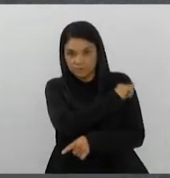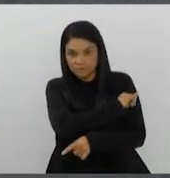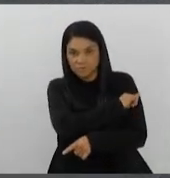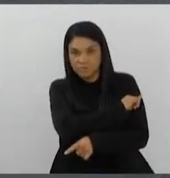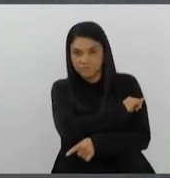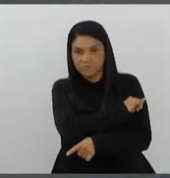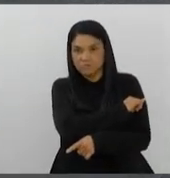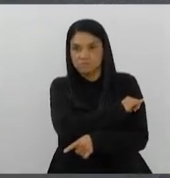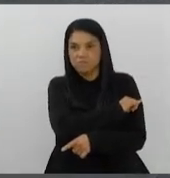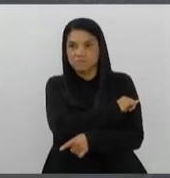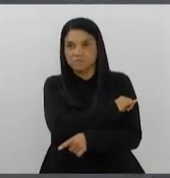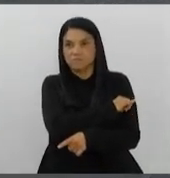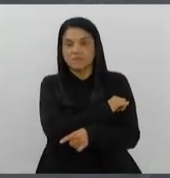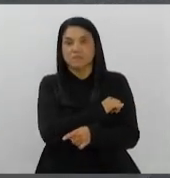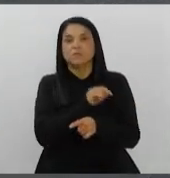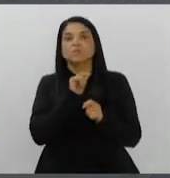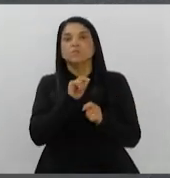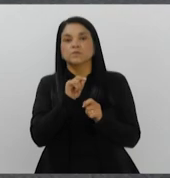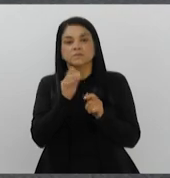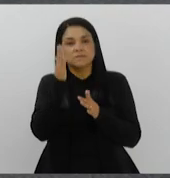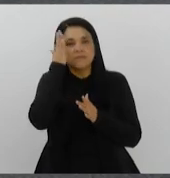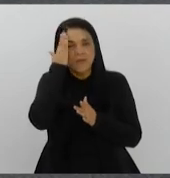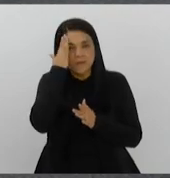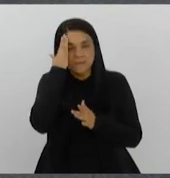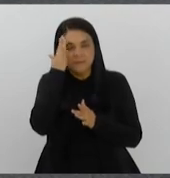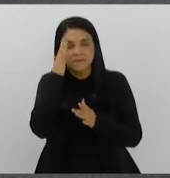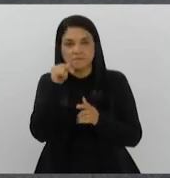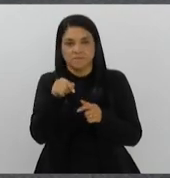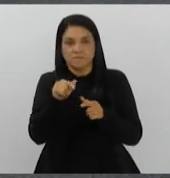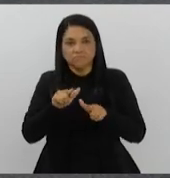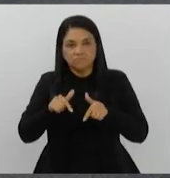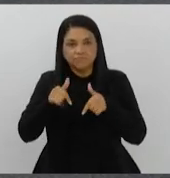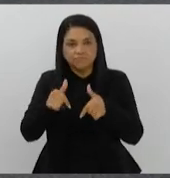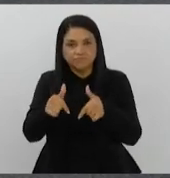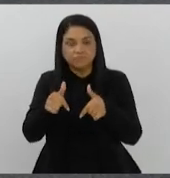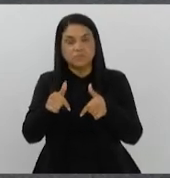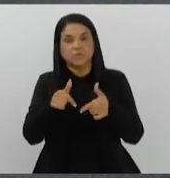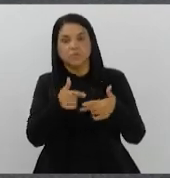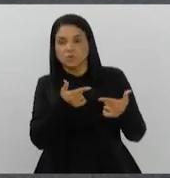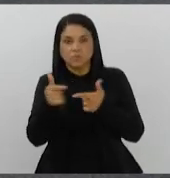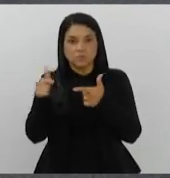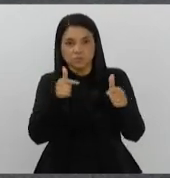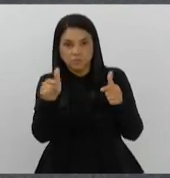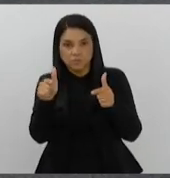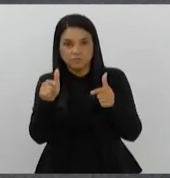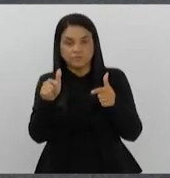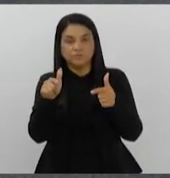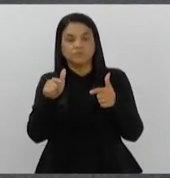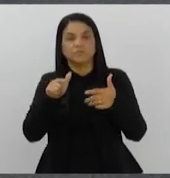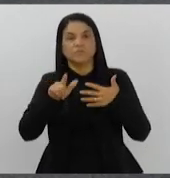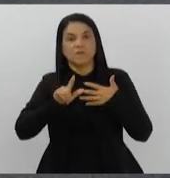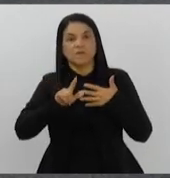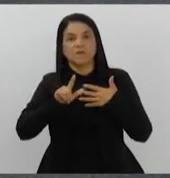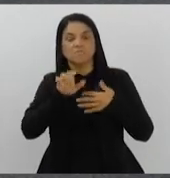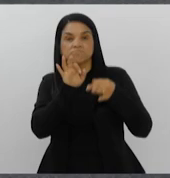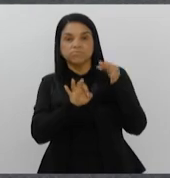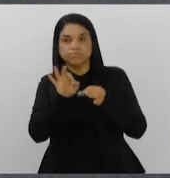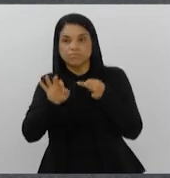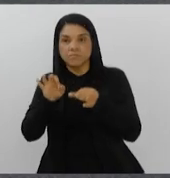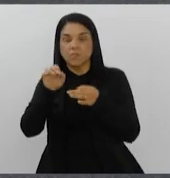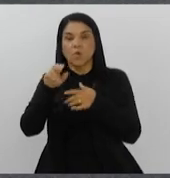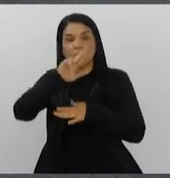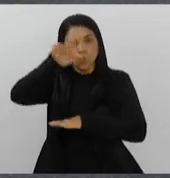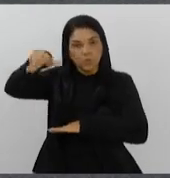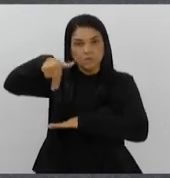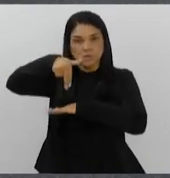que sobra, porque no restante legisla a União e na outra